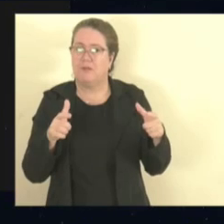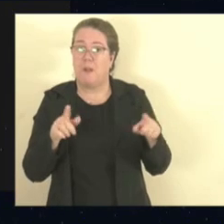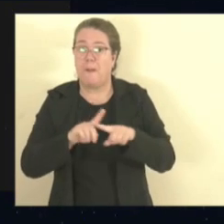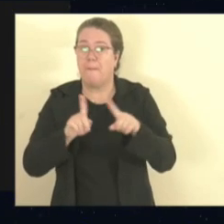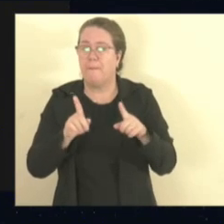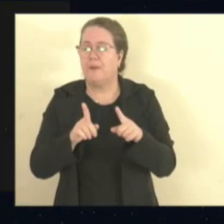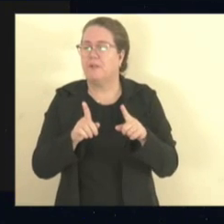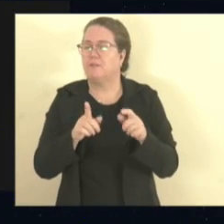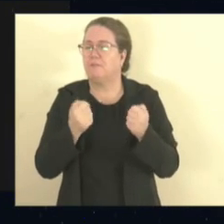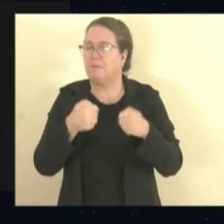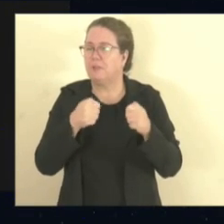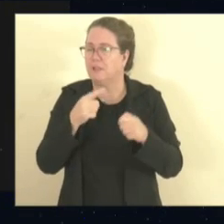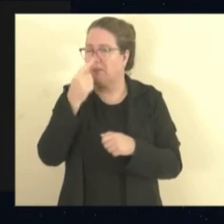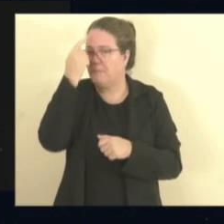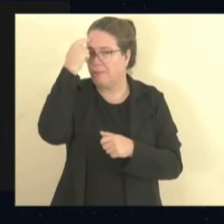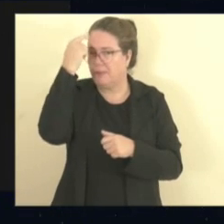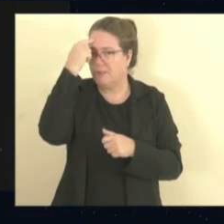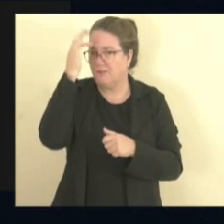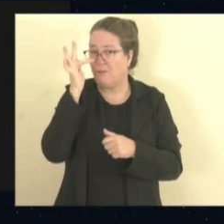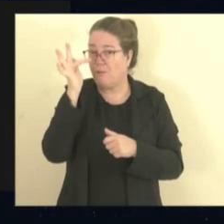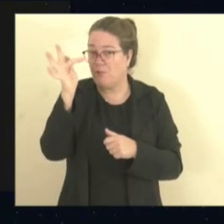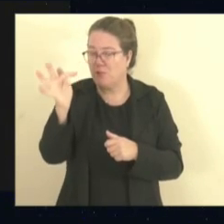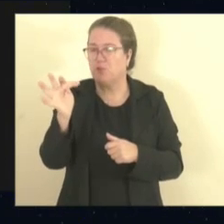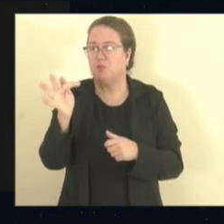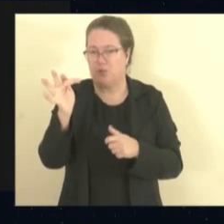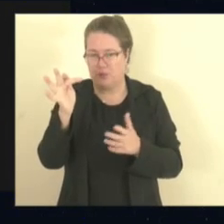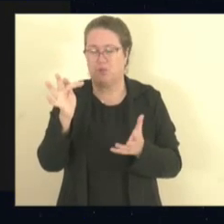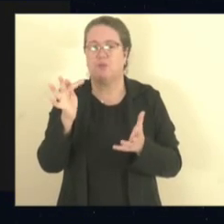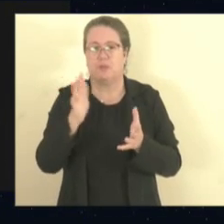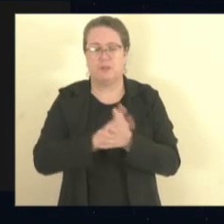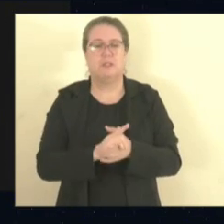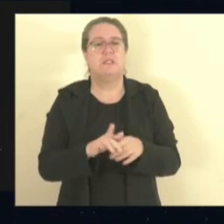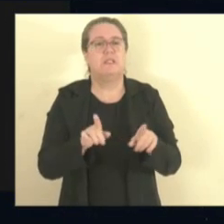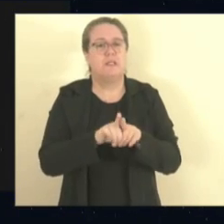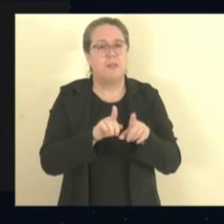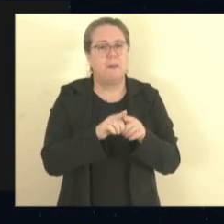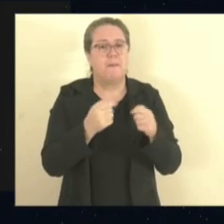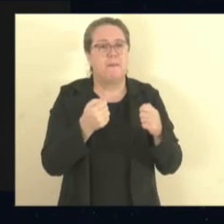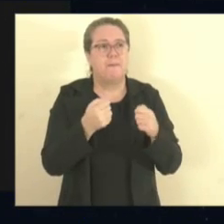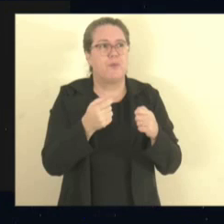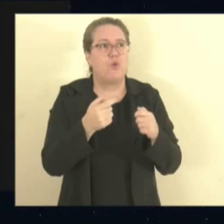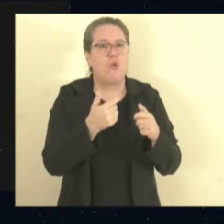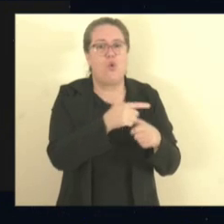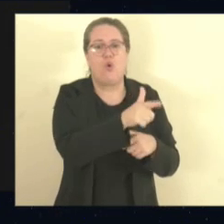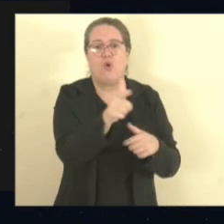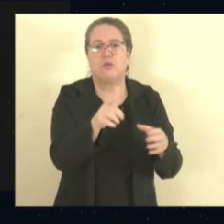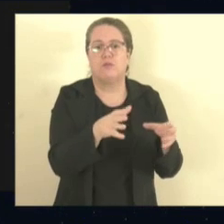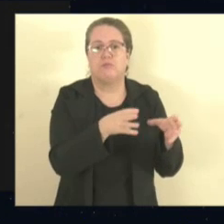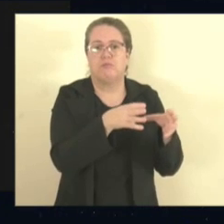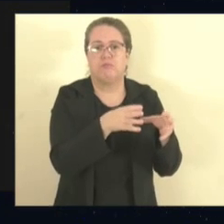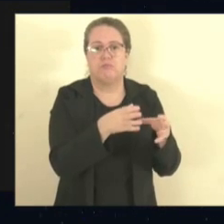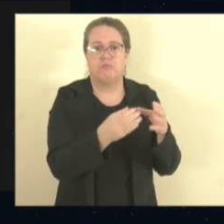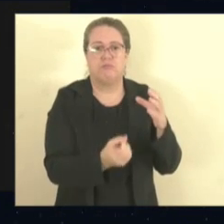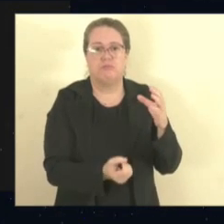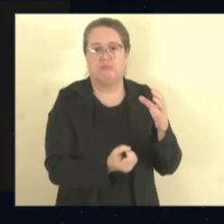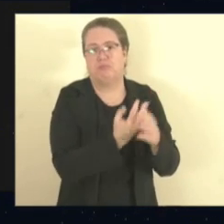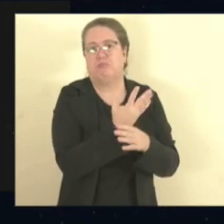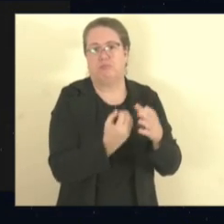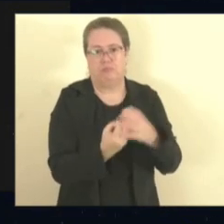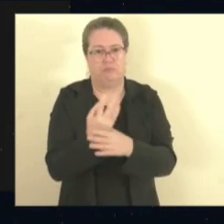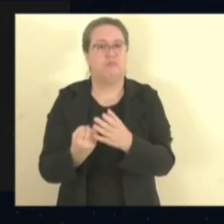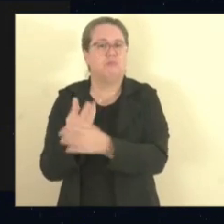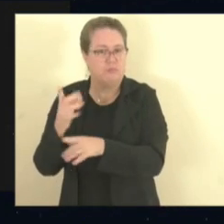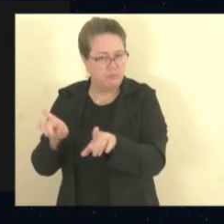não mexermos em outras fontes? Por que não recorremos ao fundo soberano, entendeu? Do Estado do Espírito Santo?